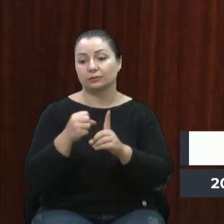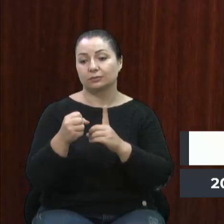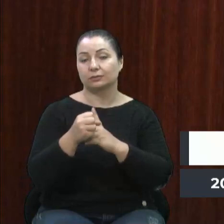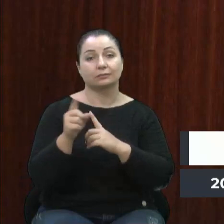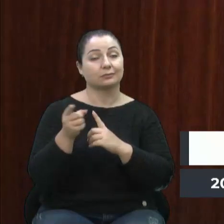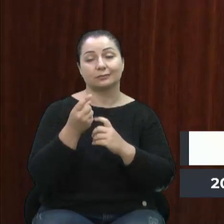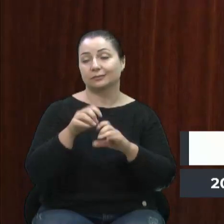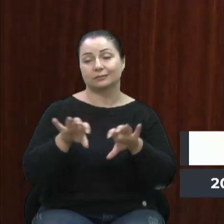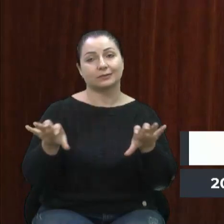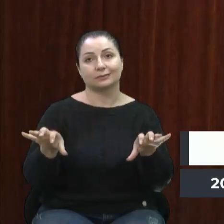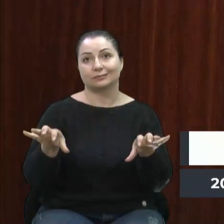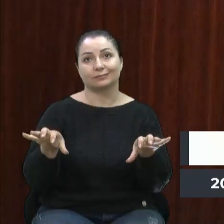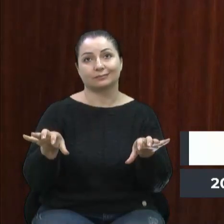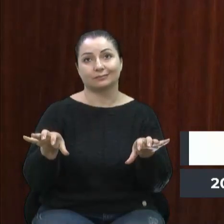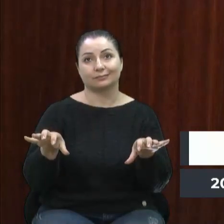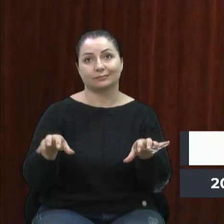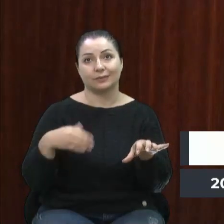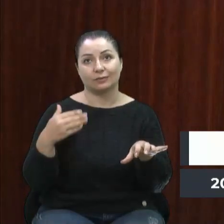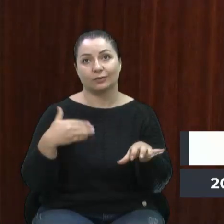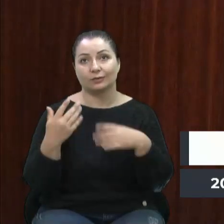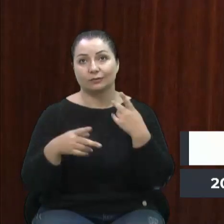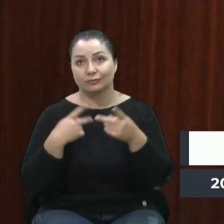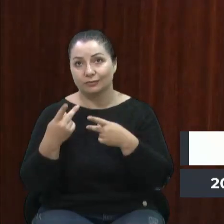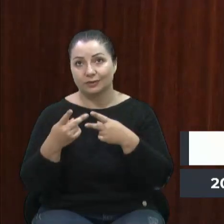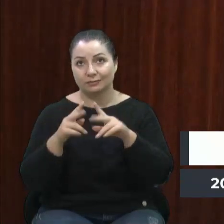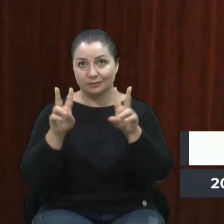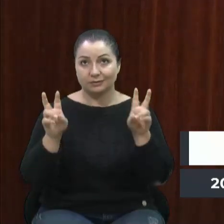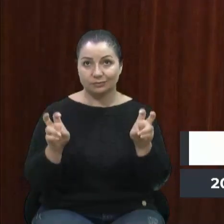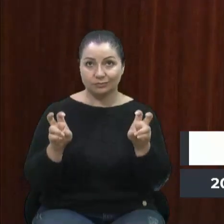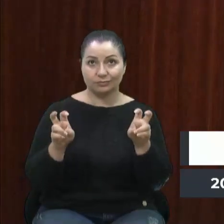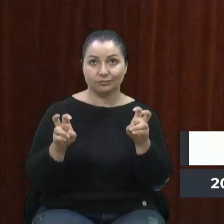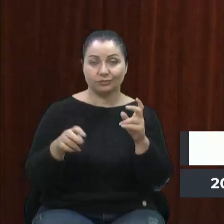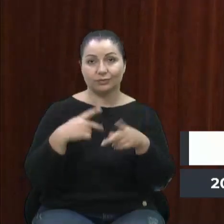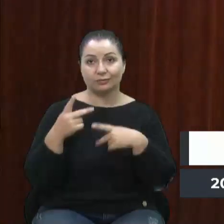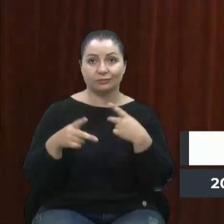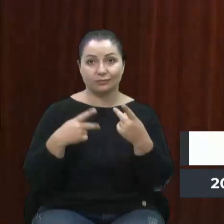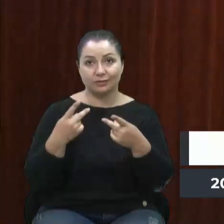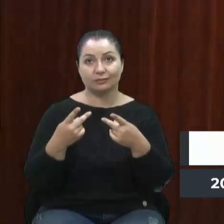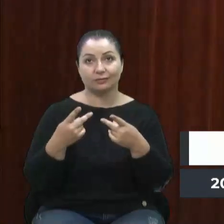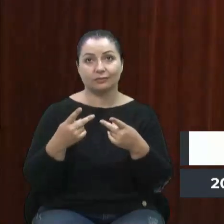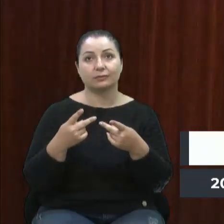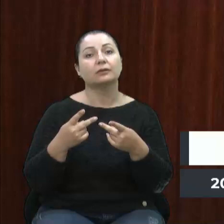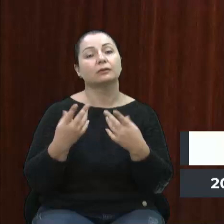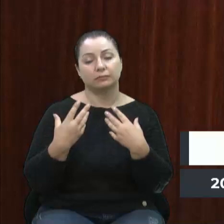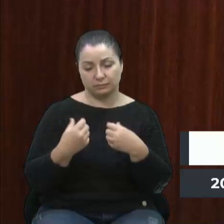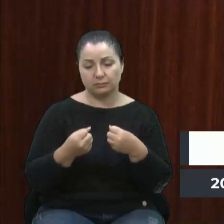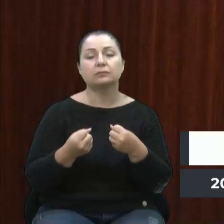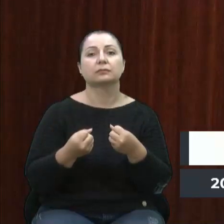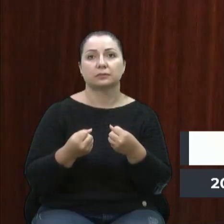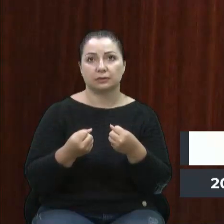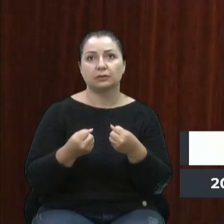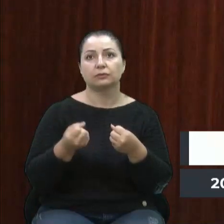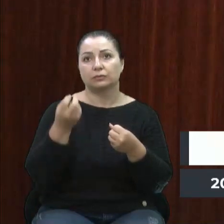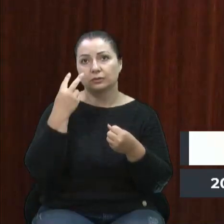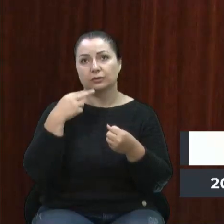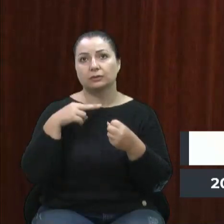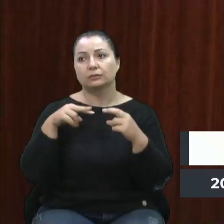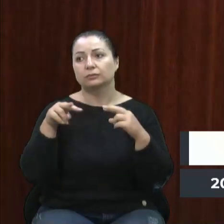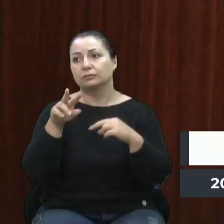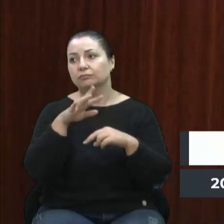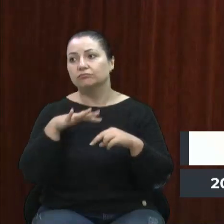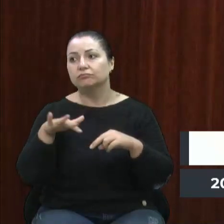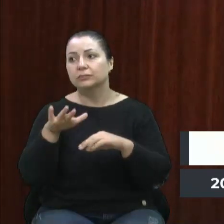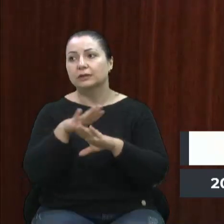andar separados. Quando eu trato aqui desse assunto, eu trato muito, e vou admitir, olhando bem mais